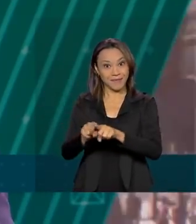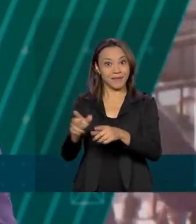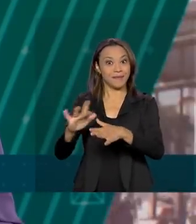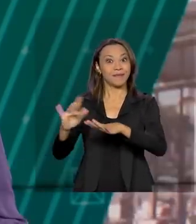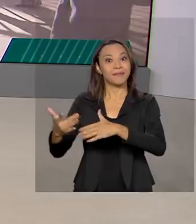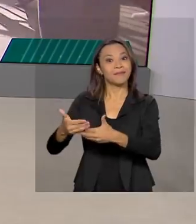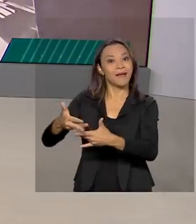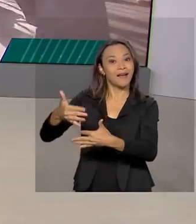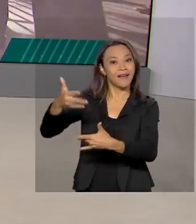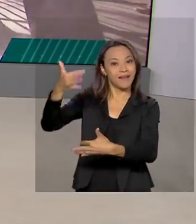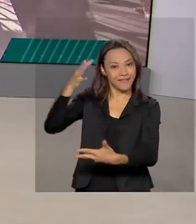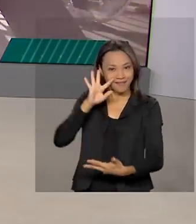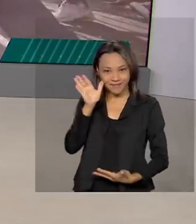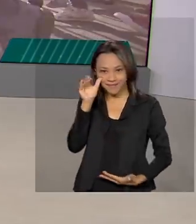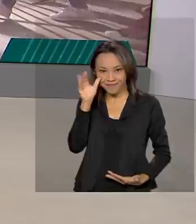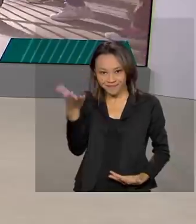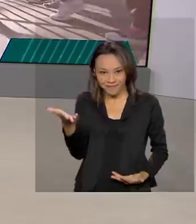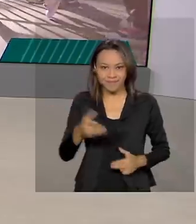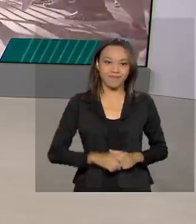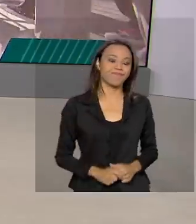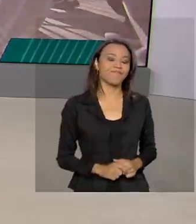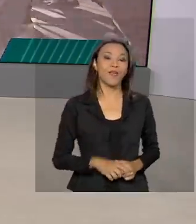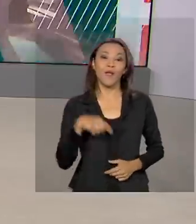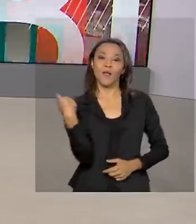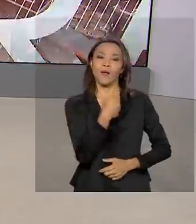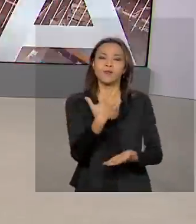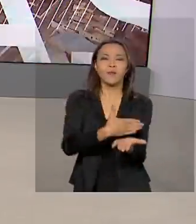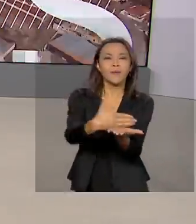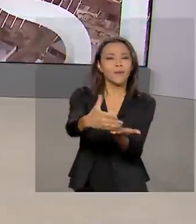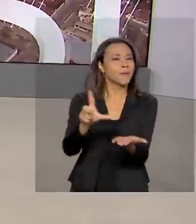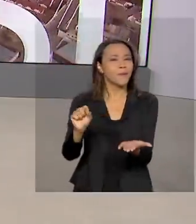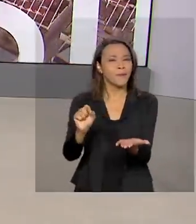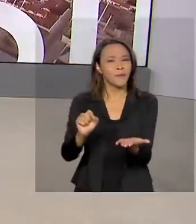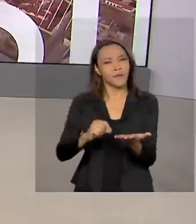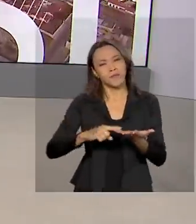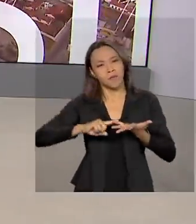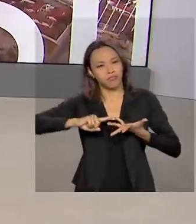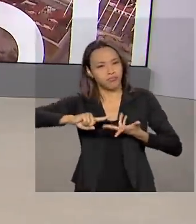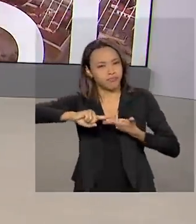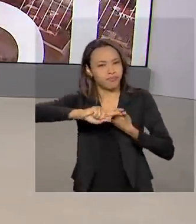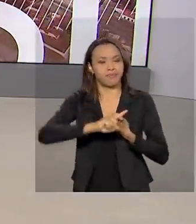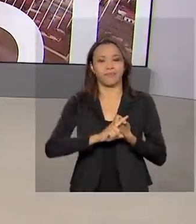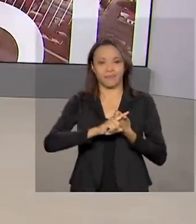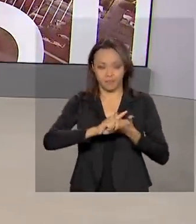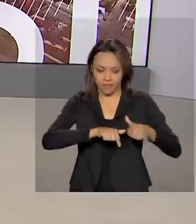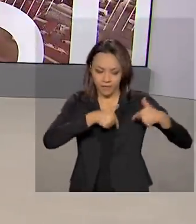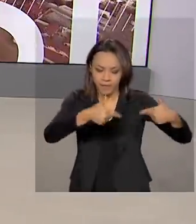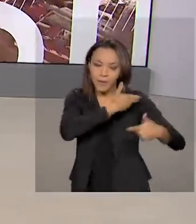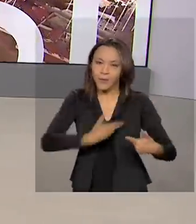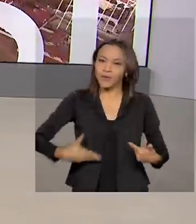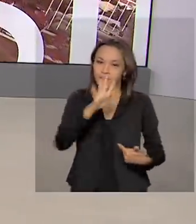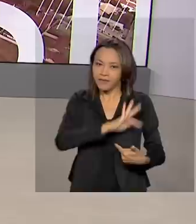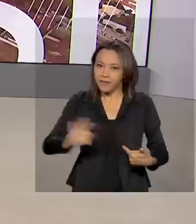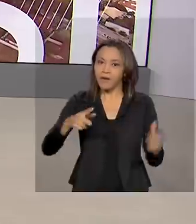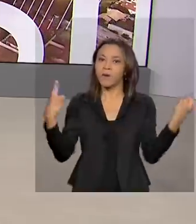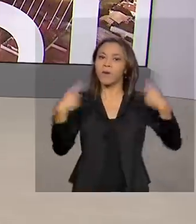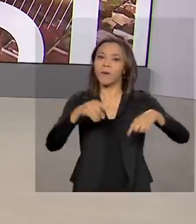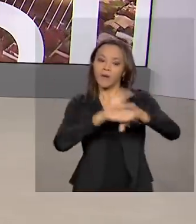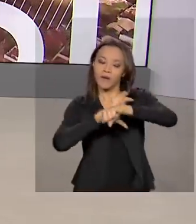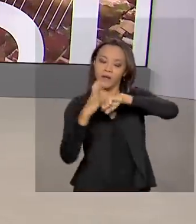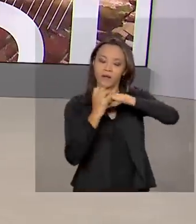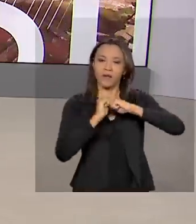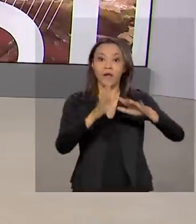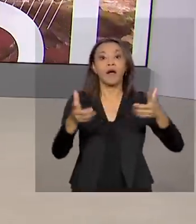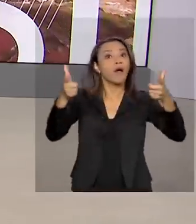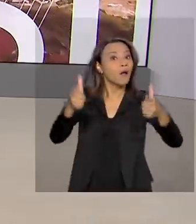sociais e nós começamos essa edição falando sobre as ações do Governo Federal para o enfrentamento da cor vídeo 19 no